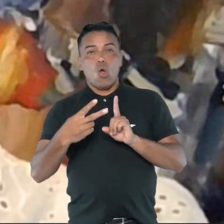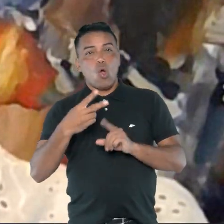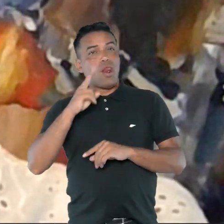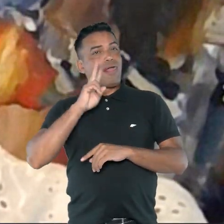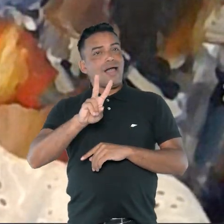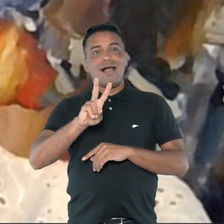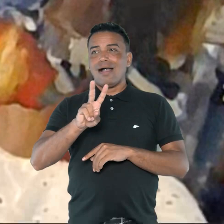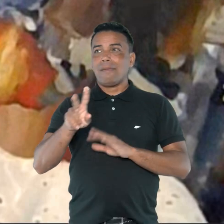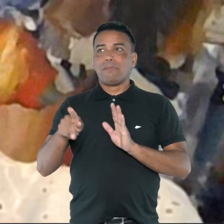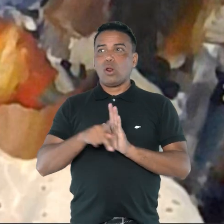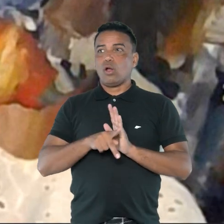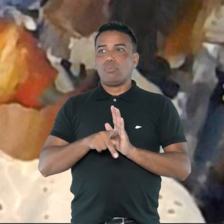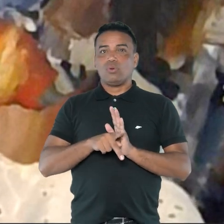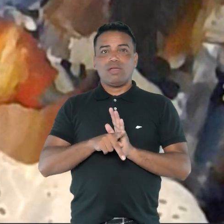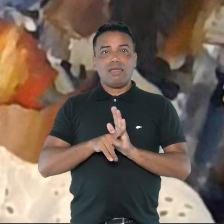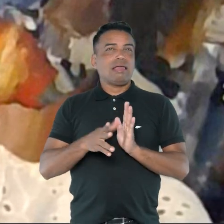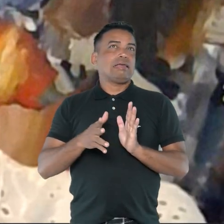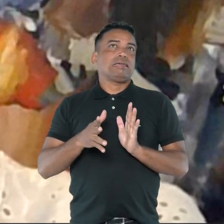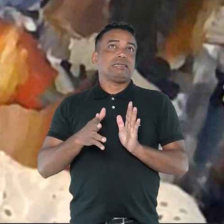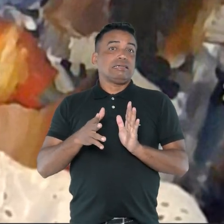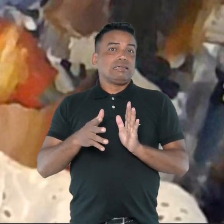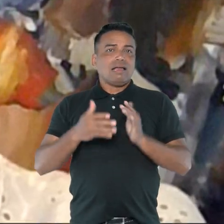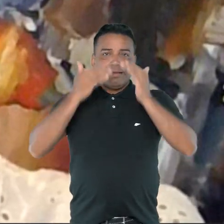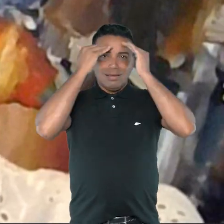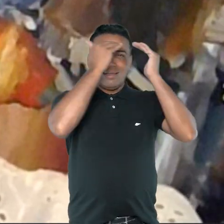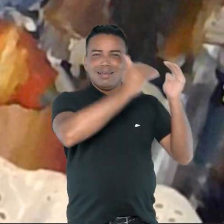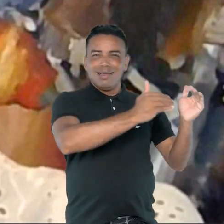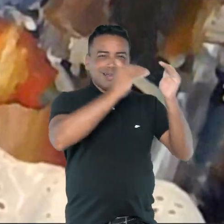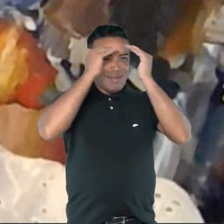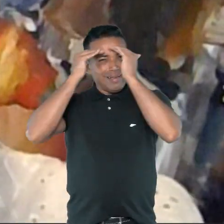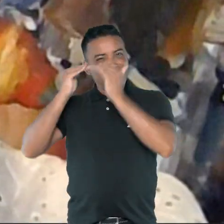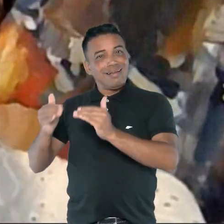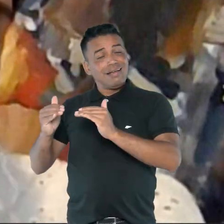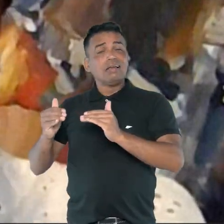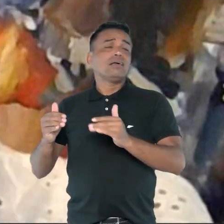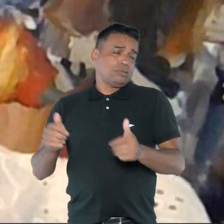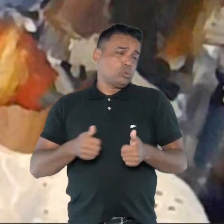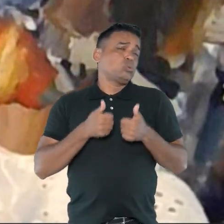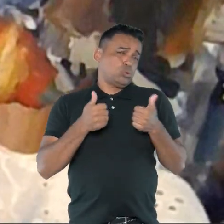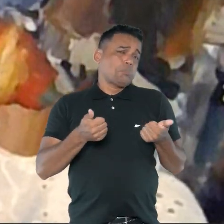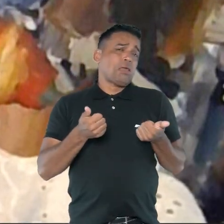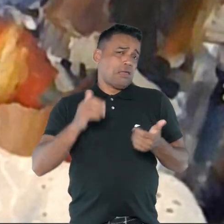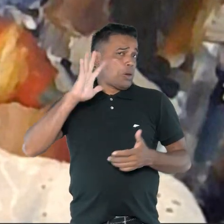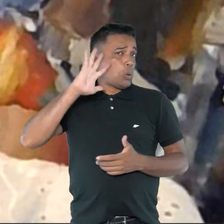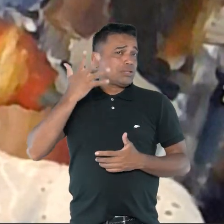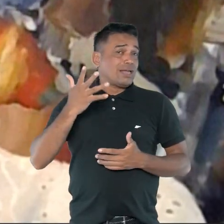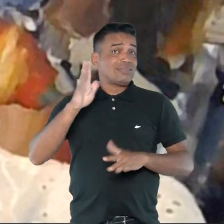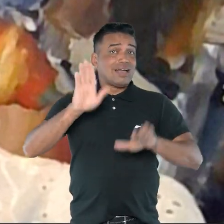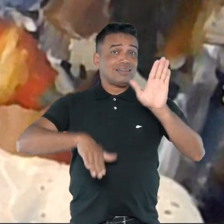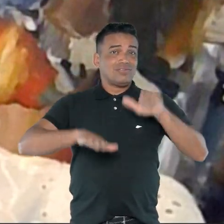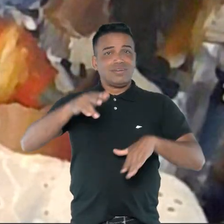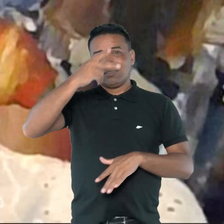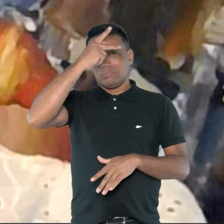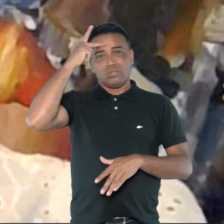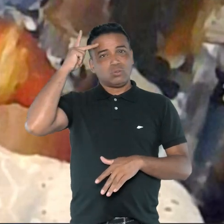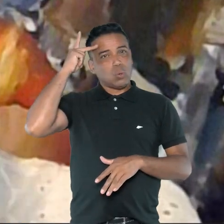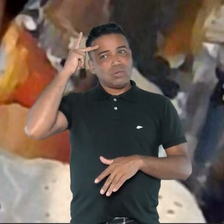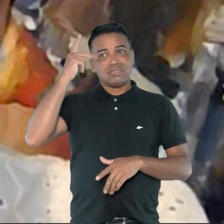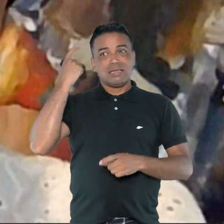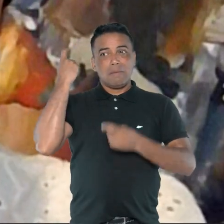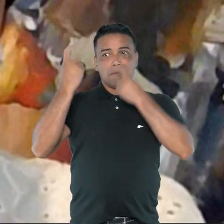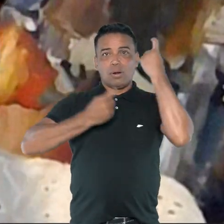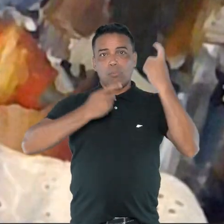com aquele olhar onipresente que a gente espera, sabe? E que tudo bem, isso acontece. Às vezes as pessoas estão